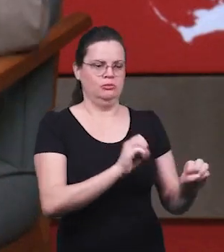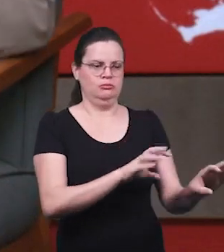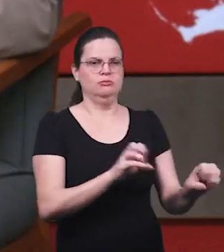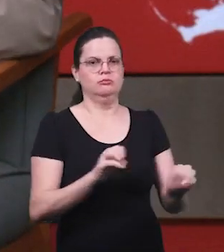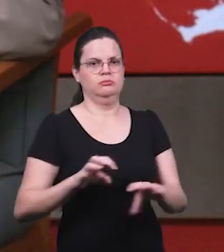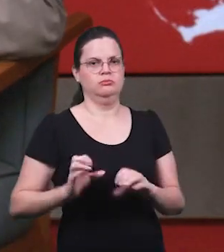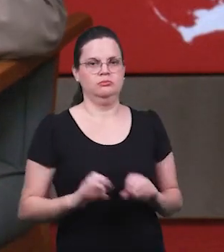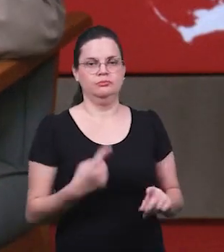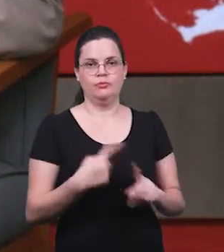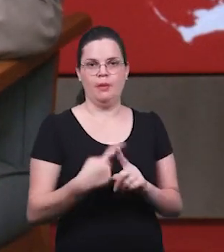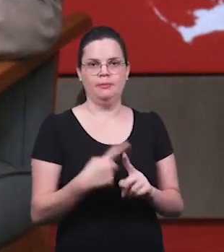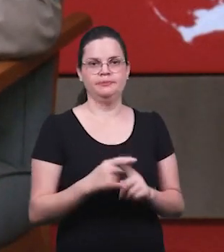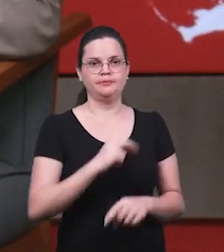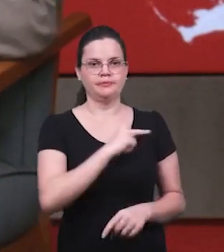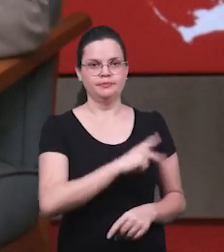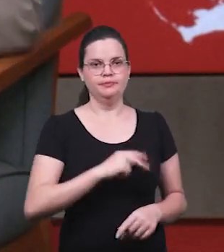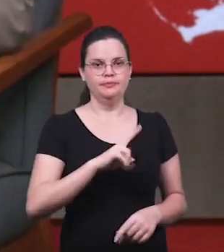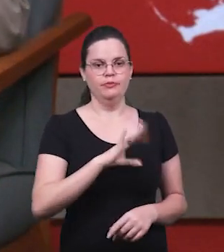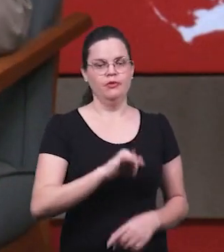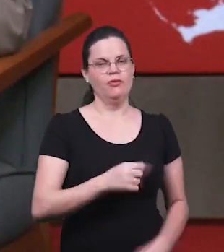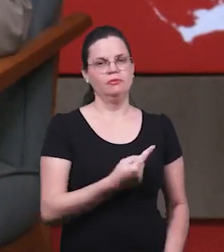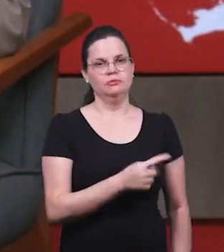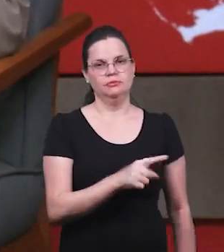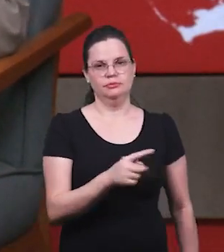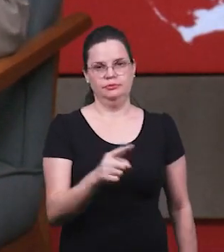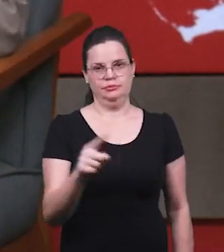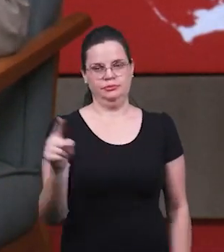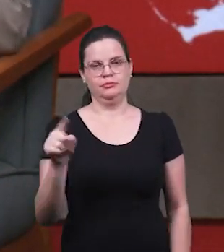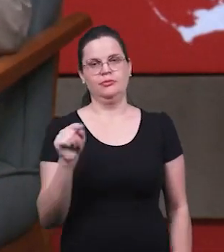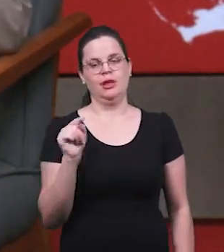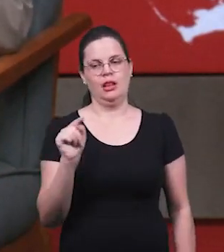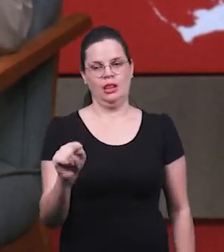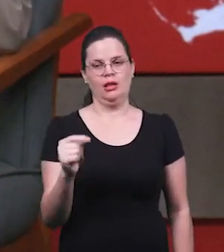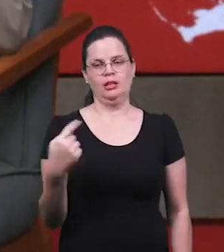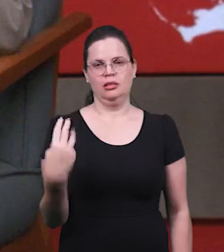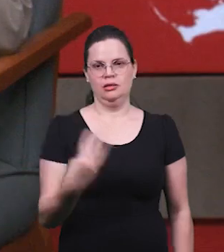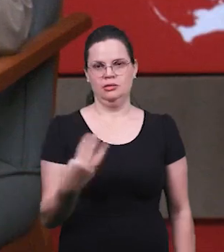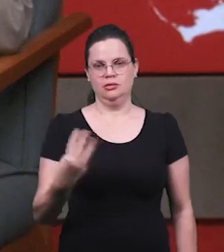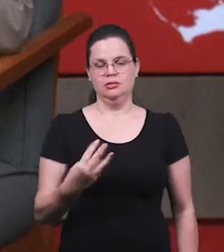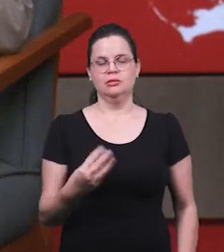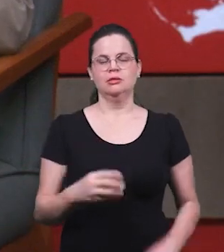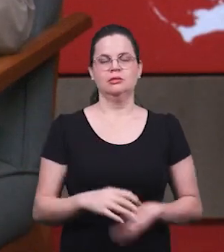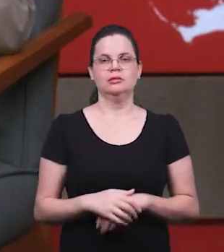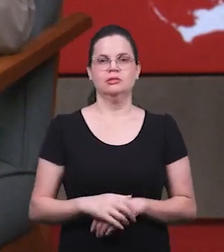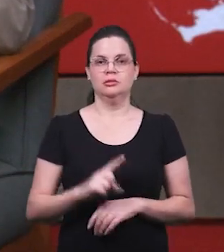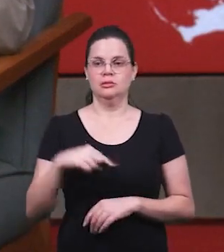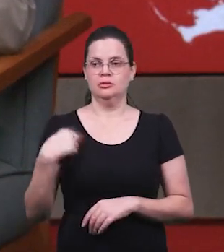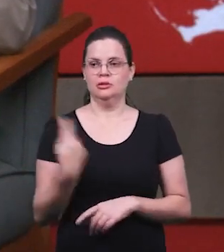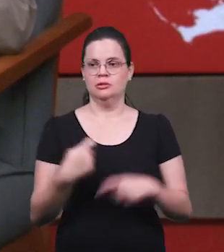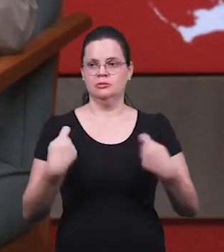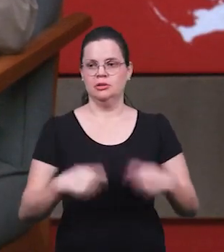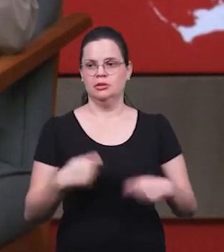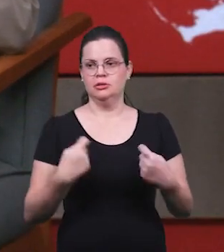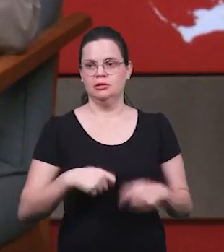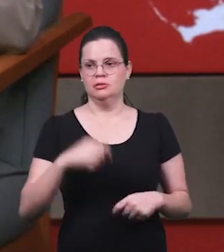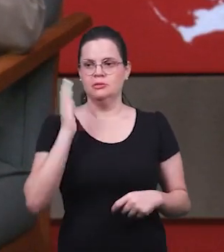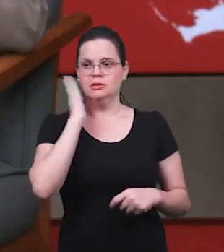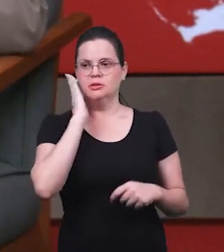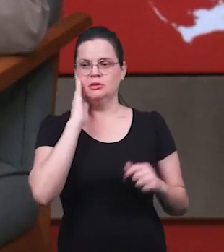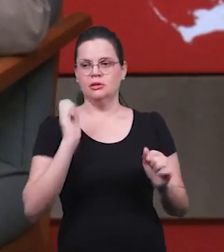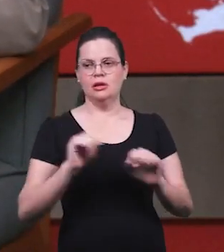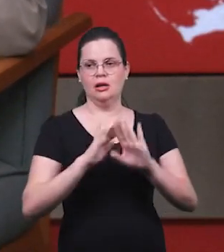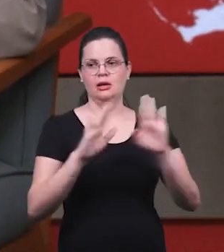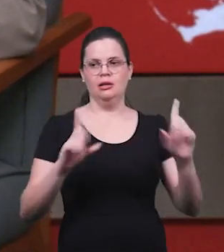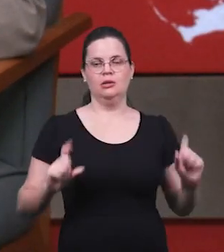a terceira viagem de Paulo, o que é muito importante nós observarmos,